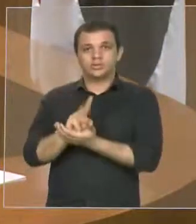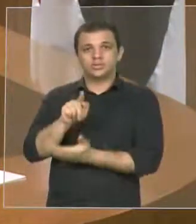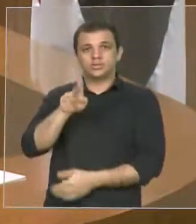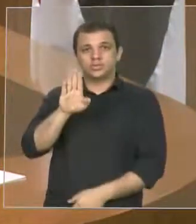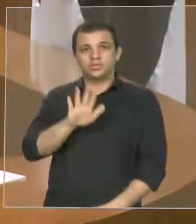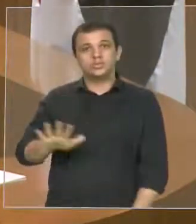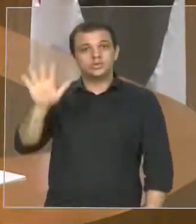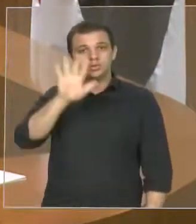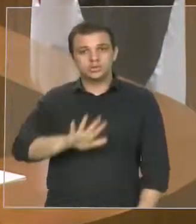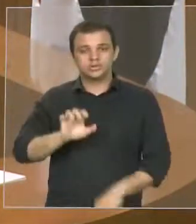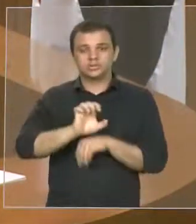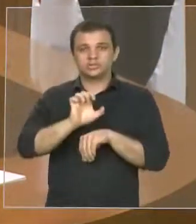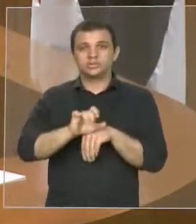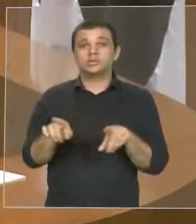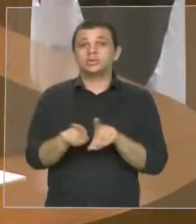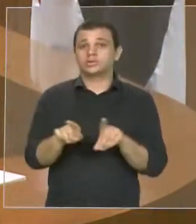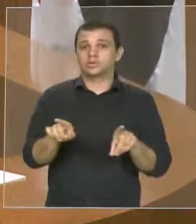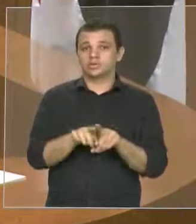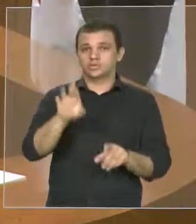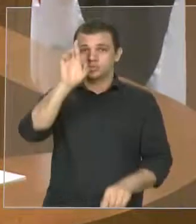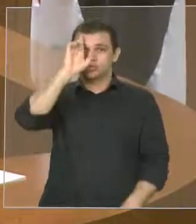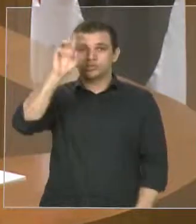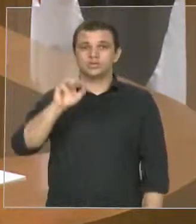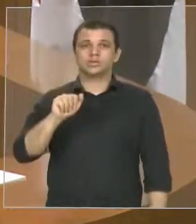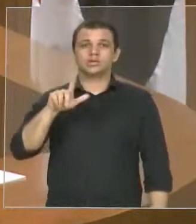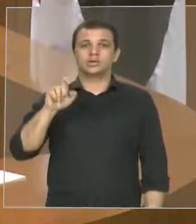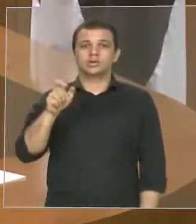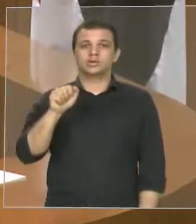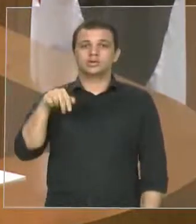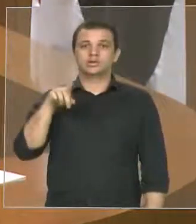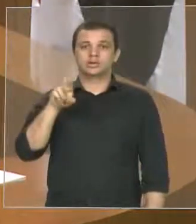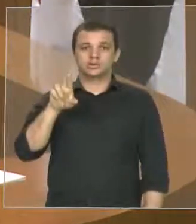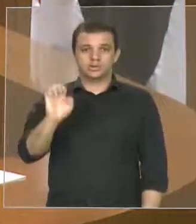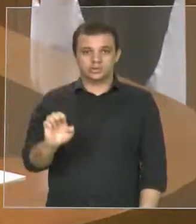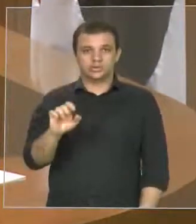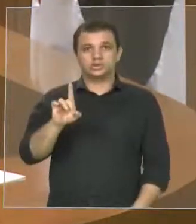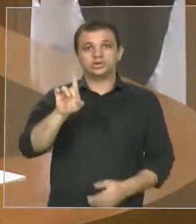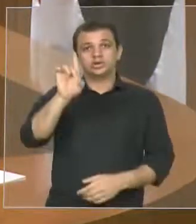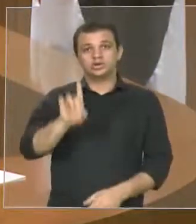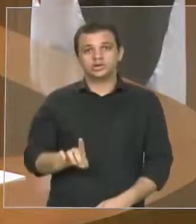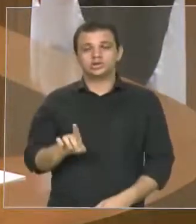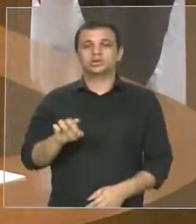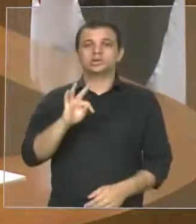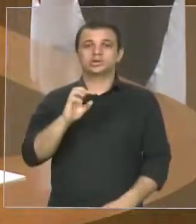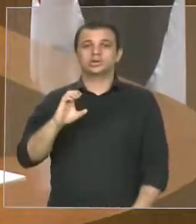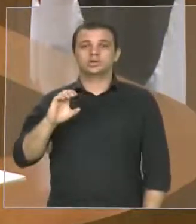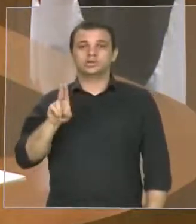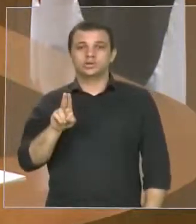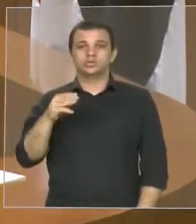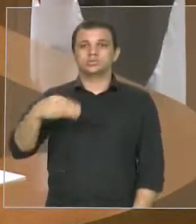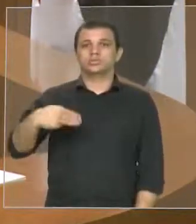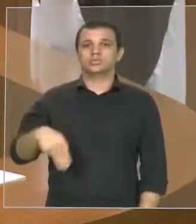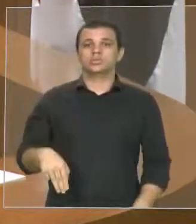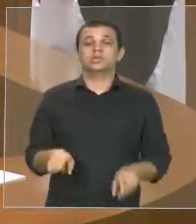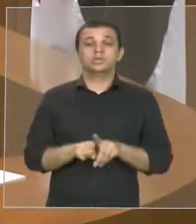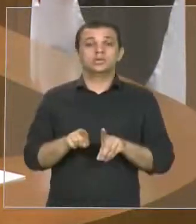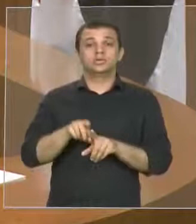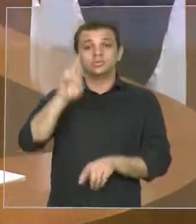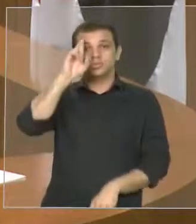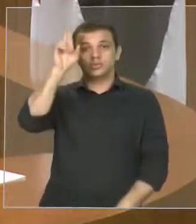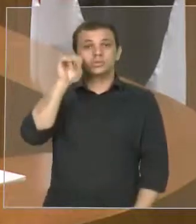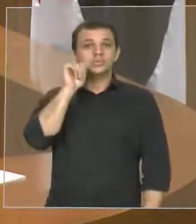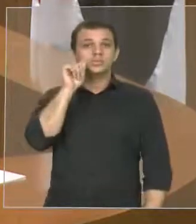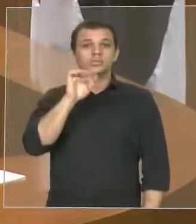Estado. Senhor Alexandre Valraven, dirigente do Tribunal de Contas da União no Maranhão. Excelentíssima senhora